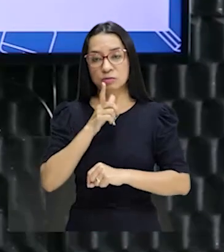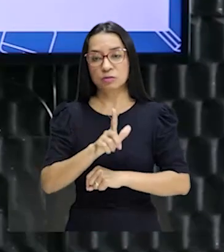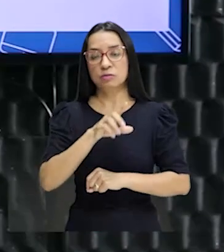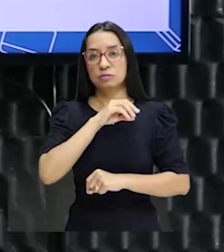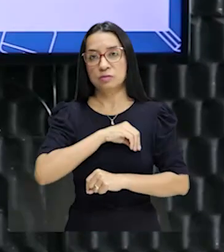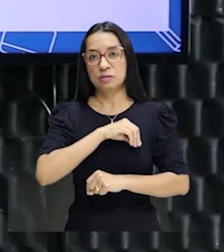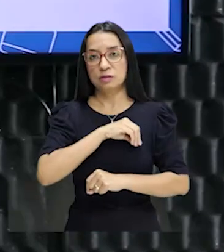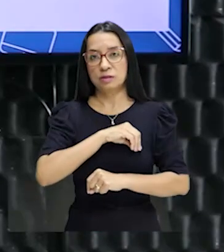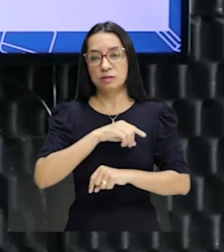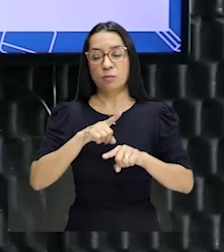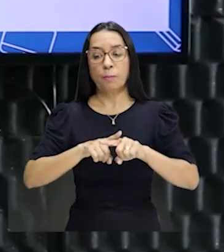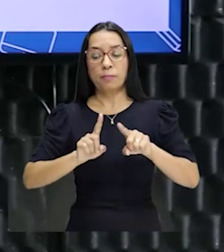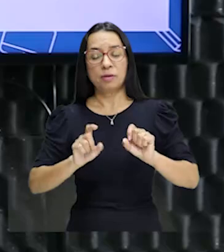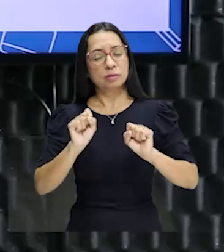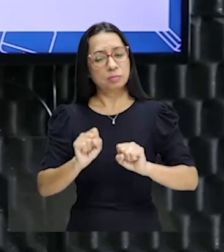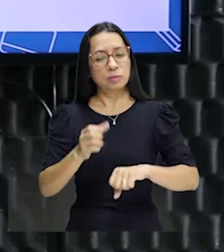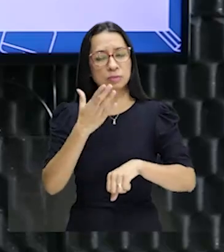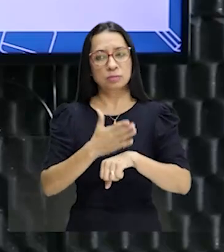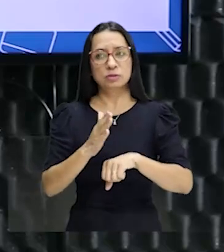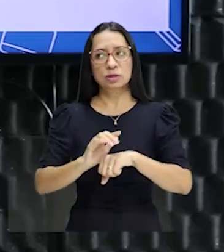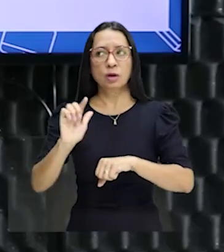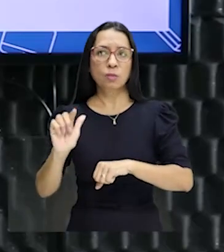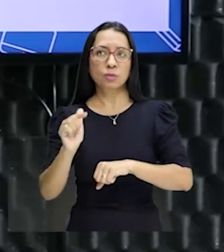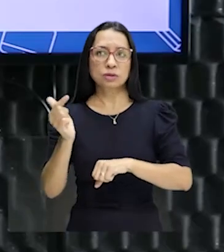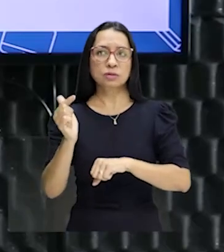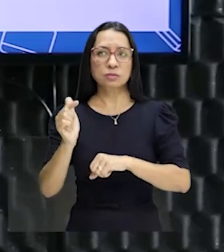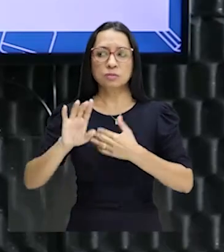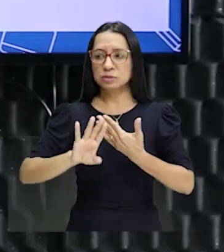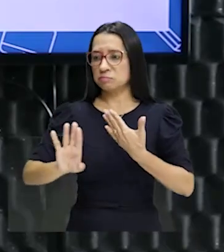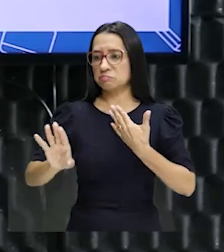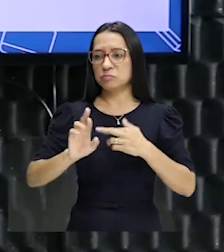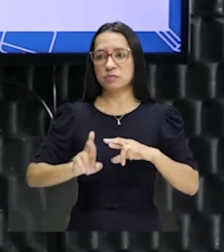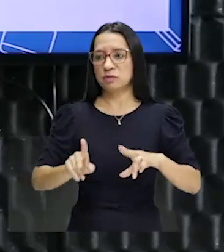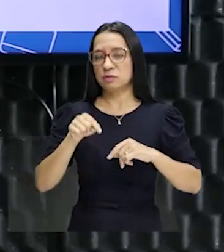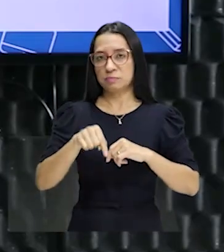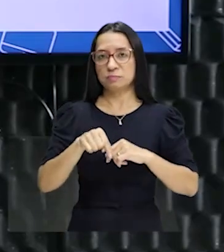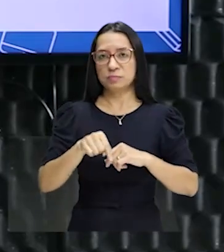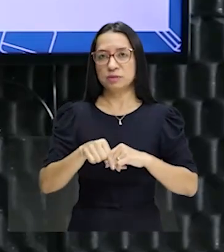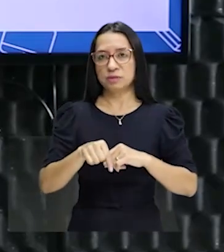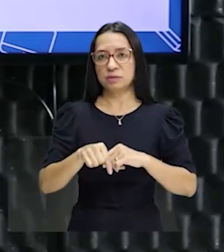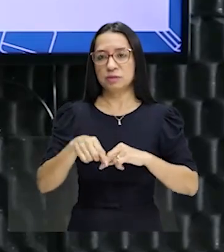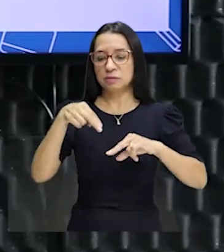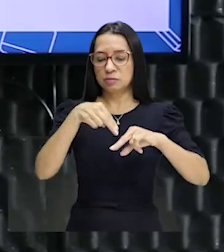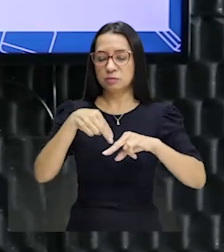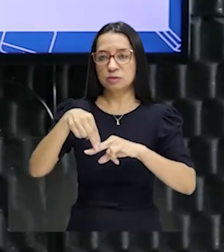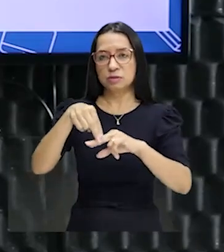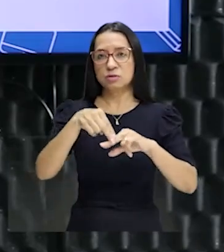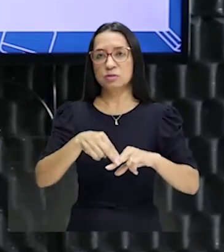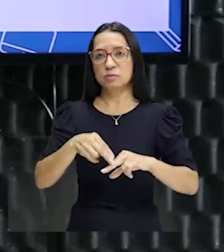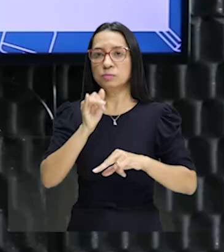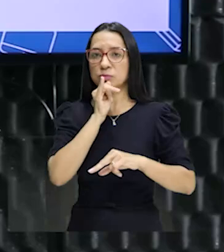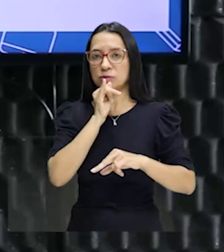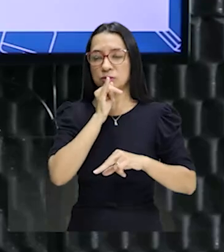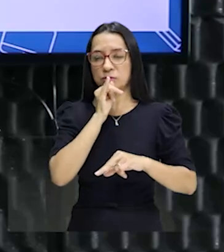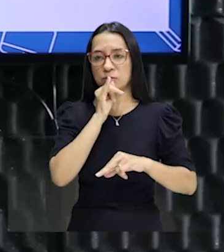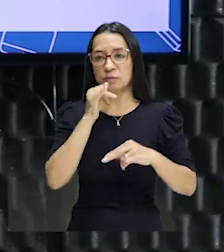de repente, praticar alguma outra coisa, ser um skatista, por exemplo. Ali não é a minha